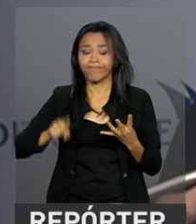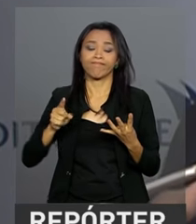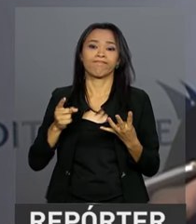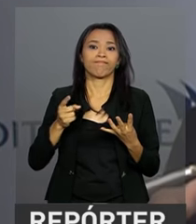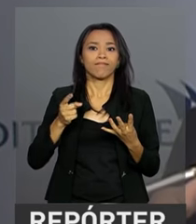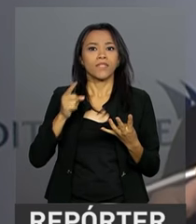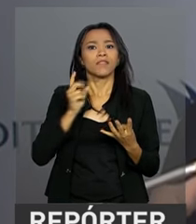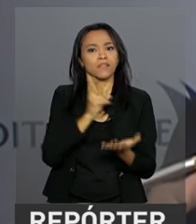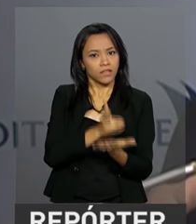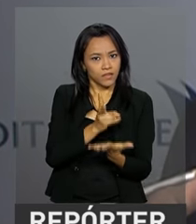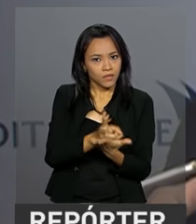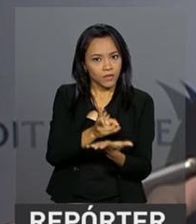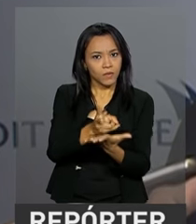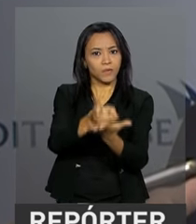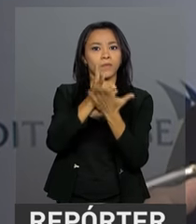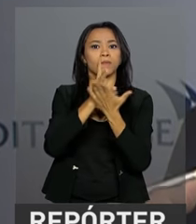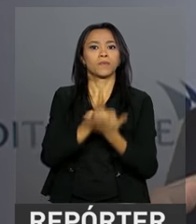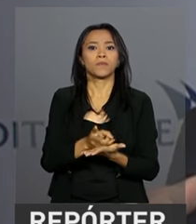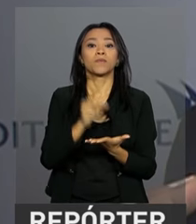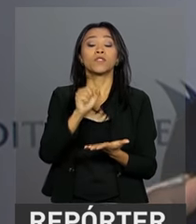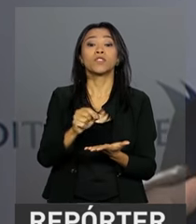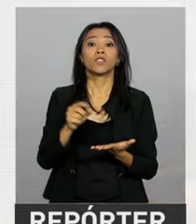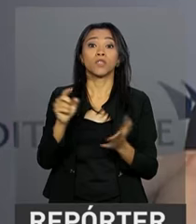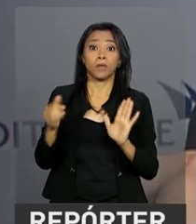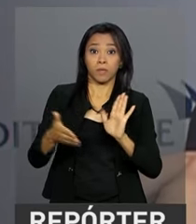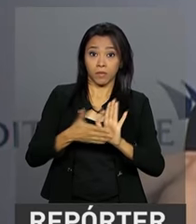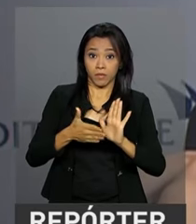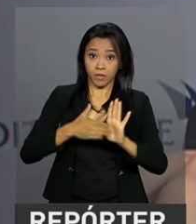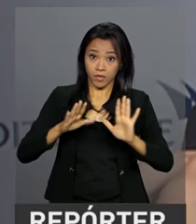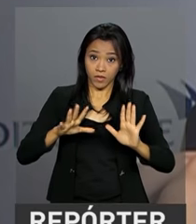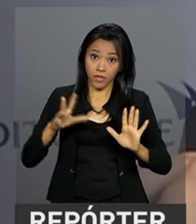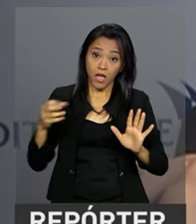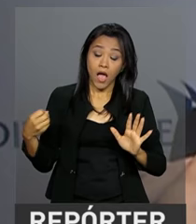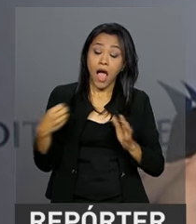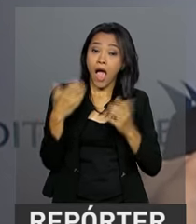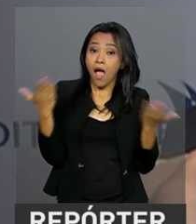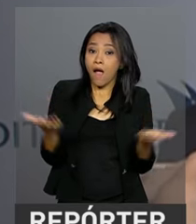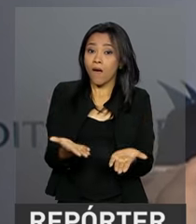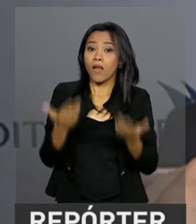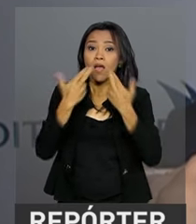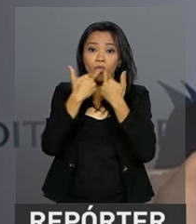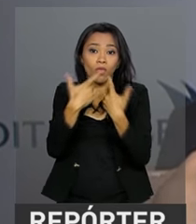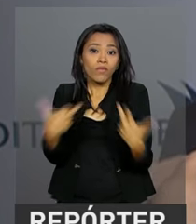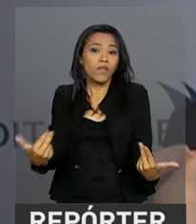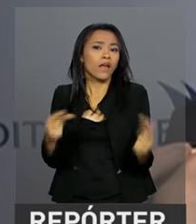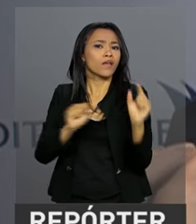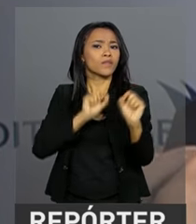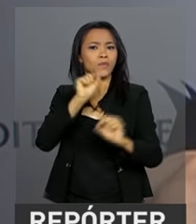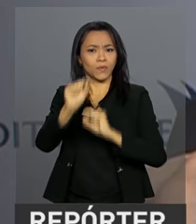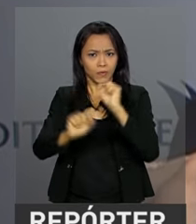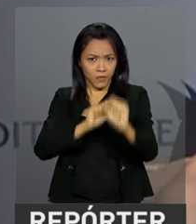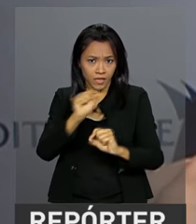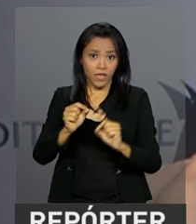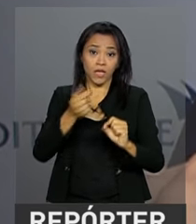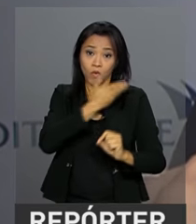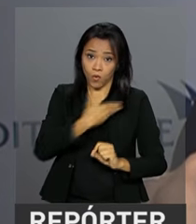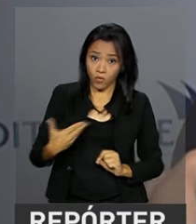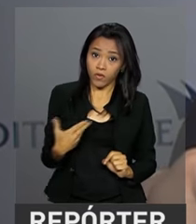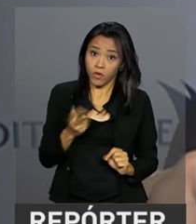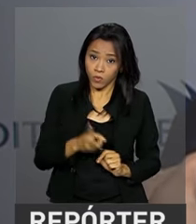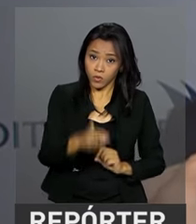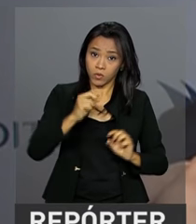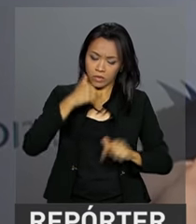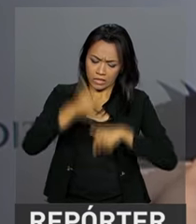e constante de medidas de aperfeiçoamento. A novidade é que o governo continua trabalhando